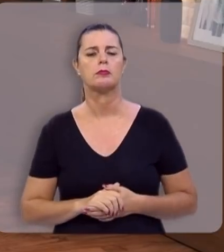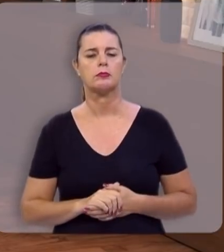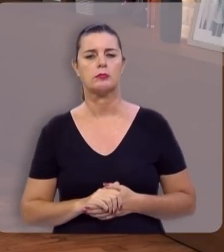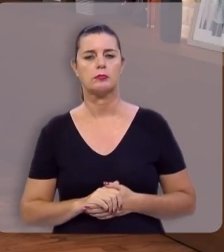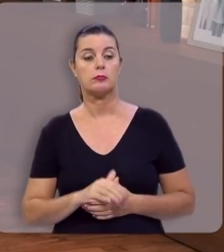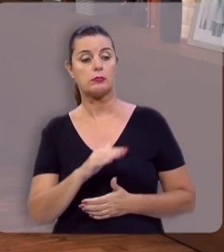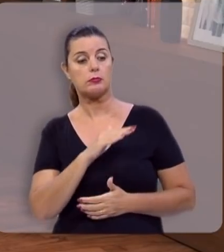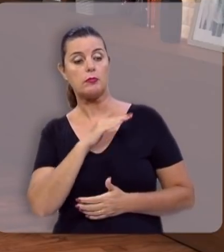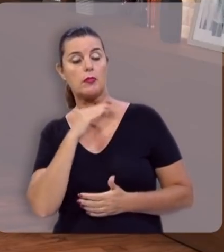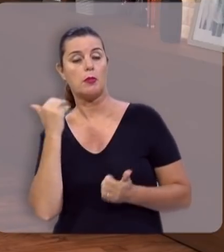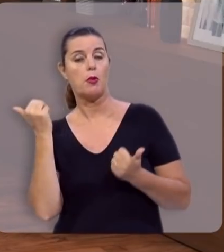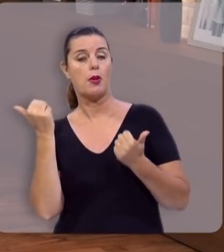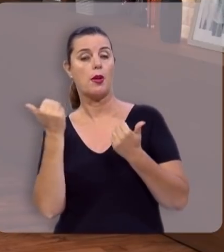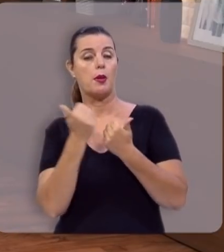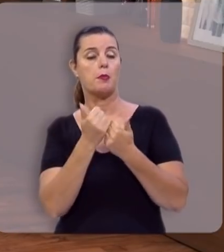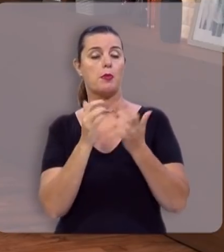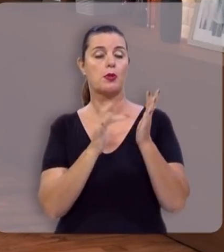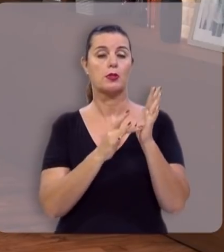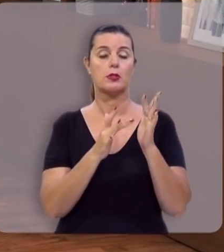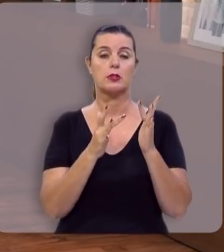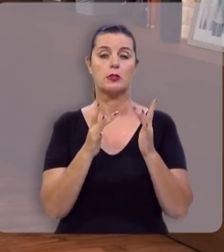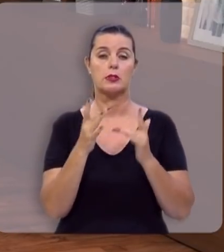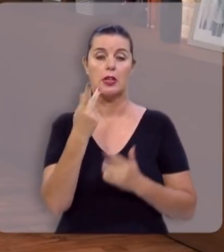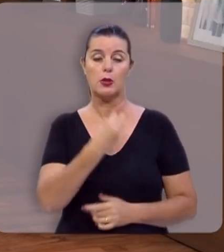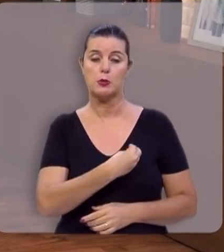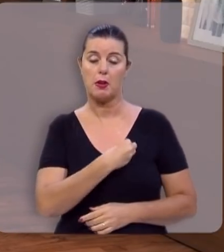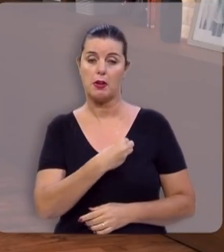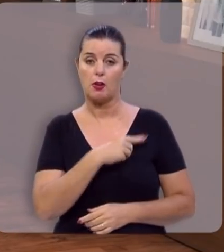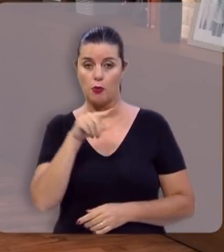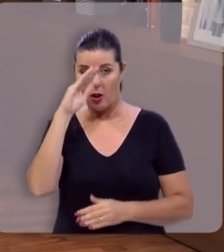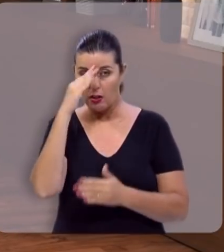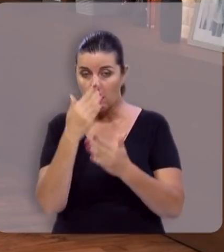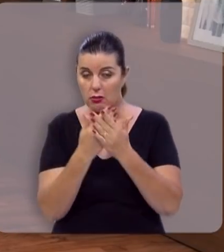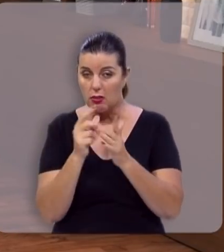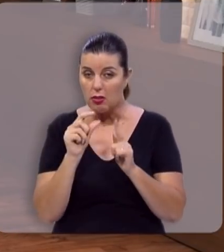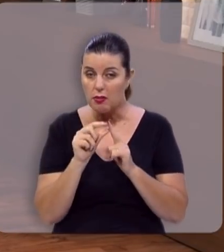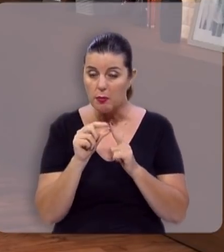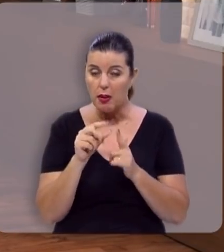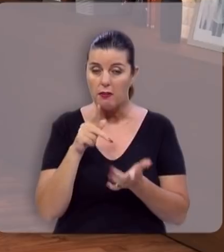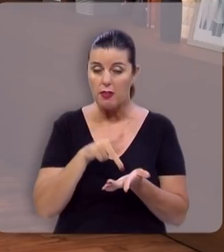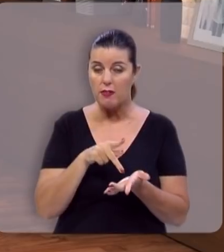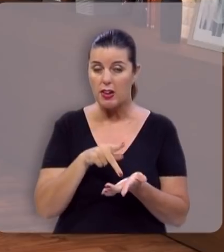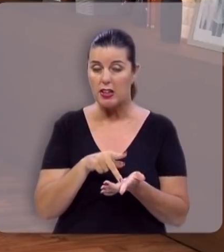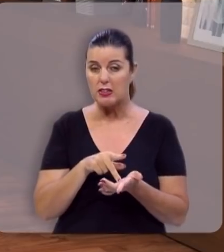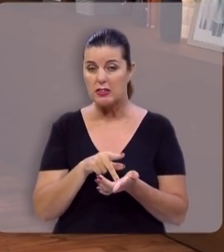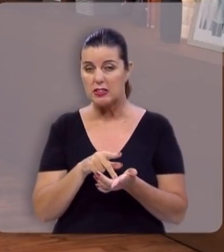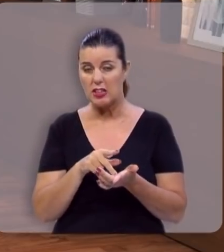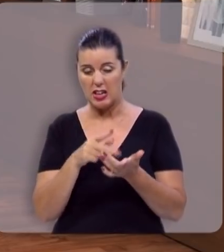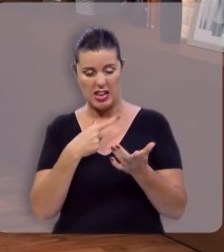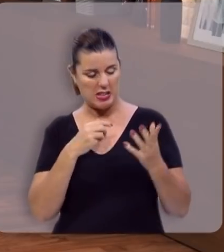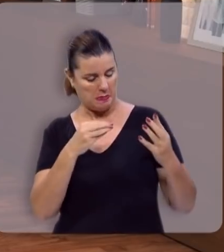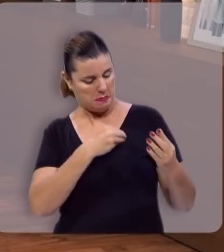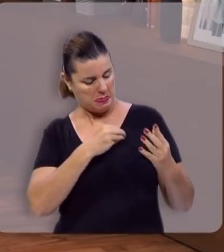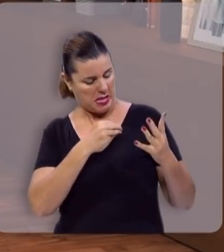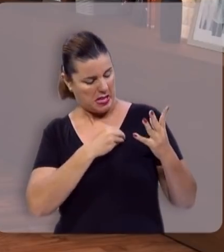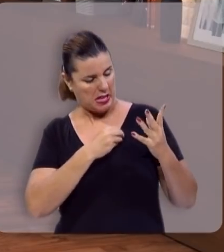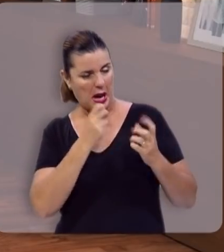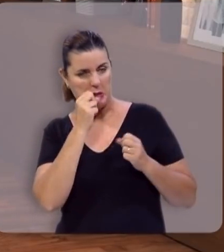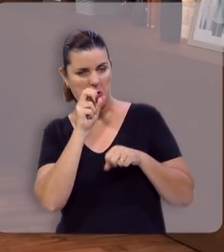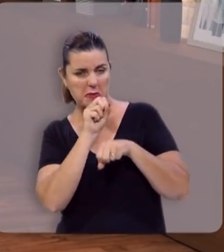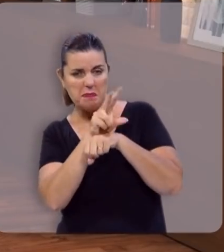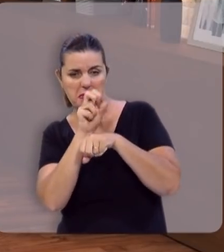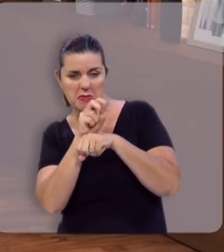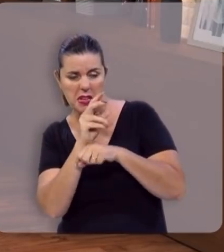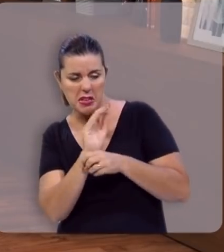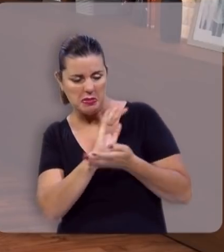morreu pelos seus pecados, você crer nesta verdade, esse veneno que destrói, que mata você, é tirado de